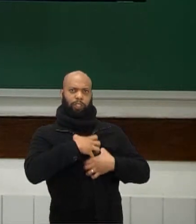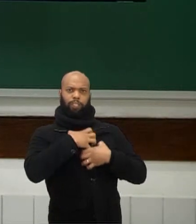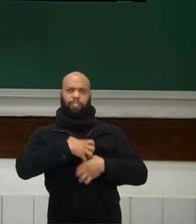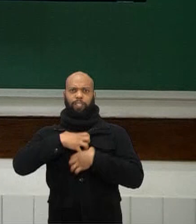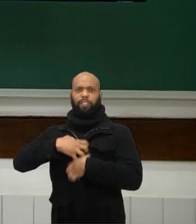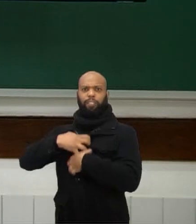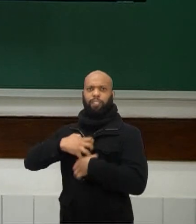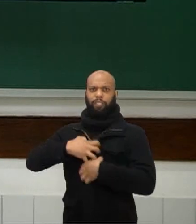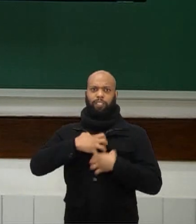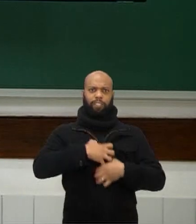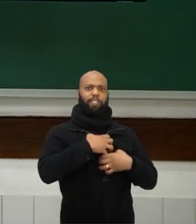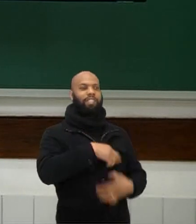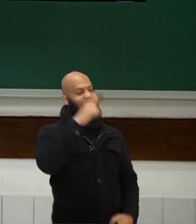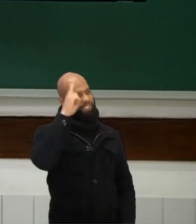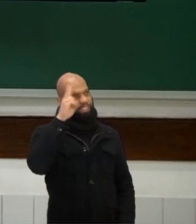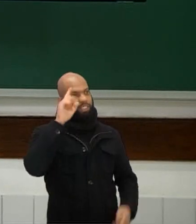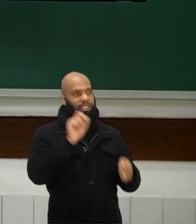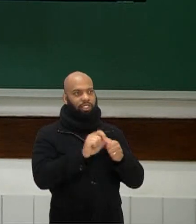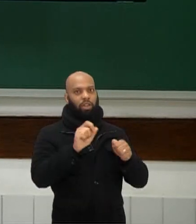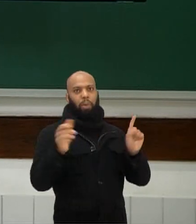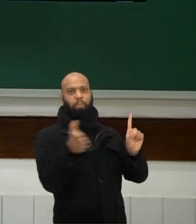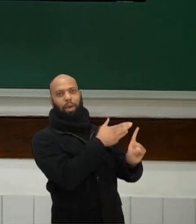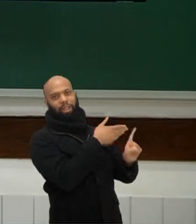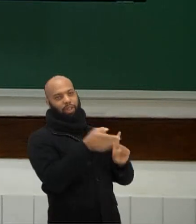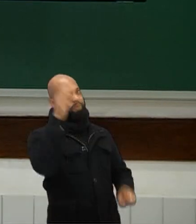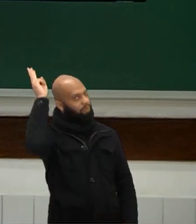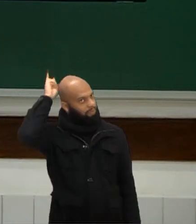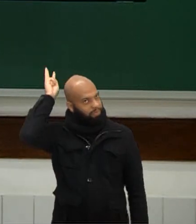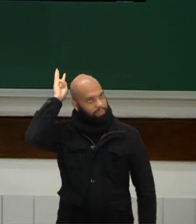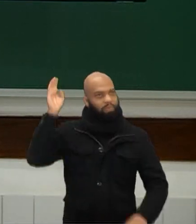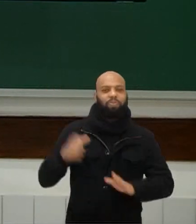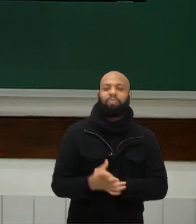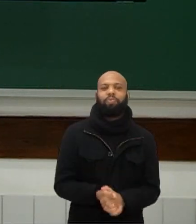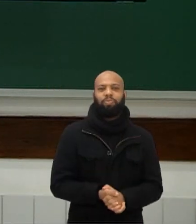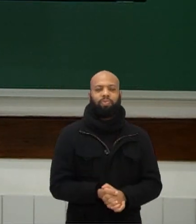que a gente lembra que lá na tirinha ela até batia no Cebolinha.